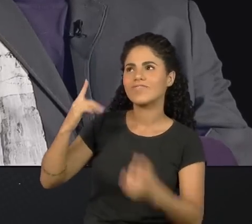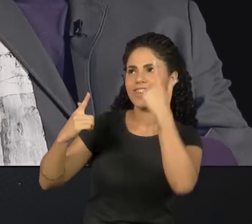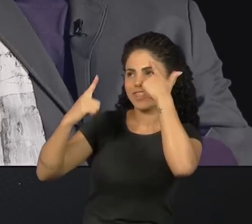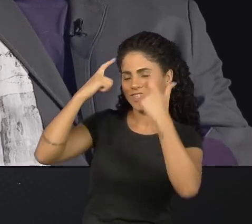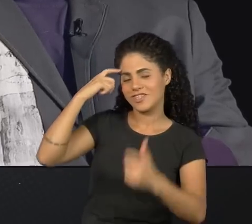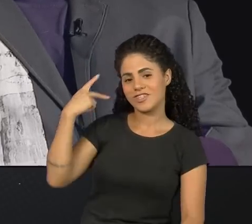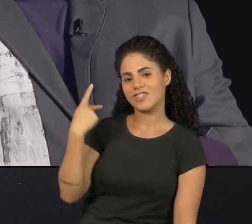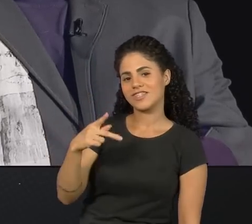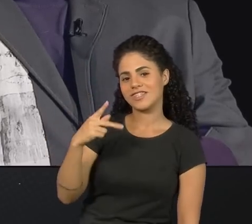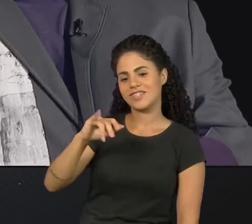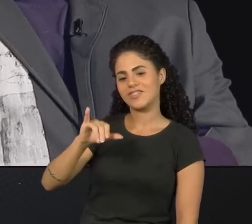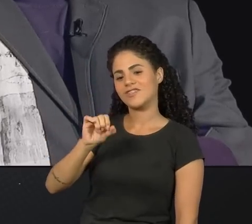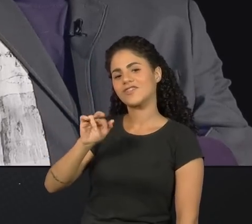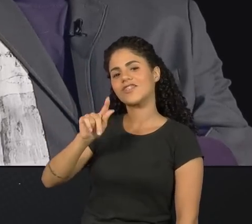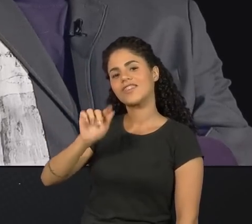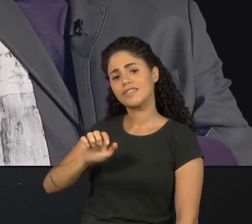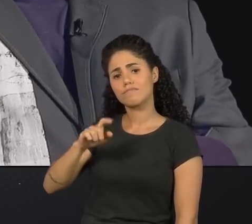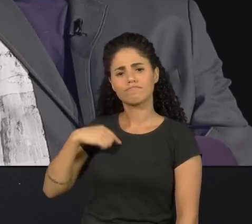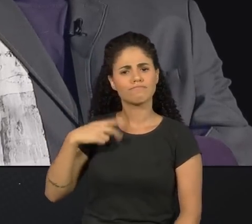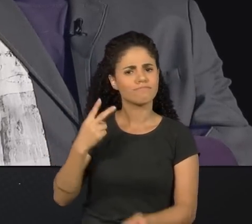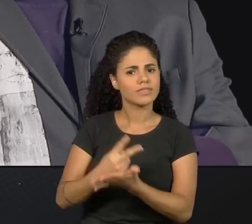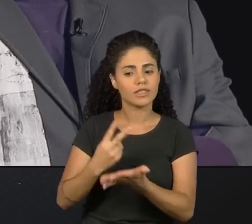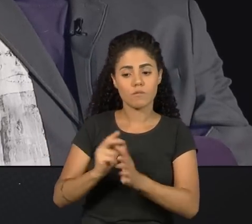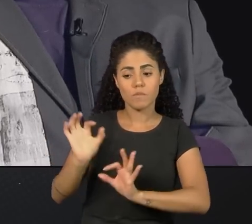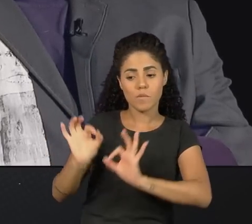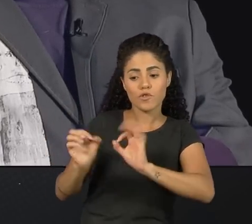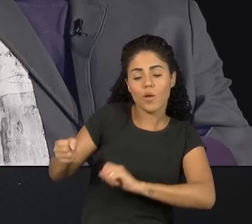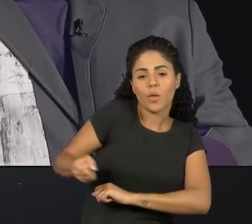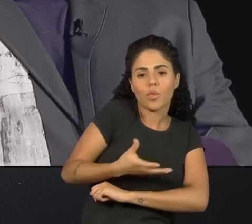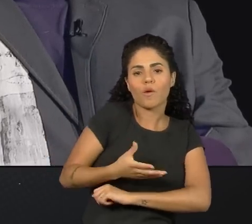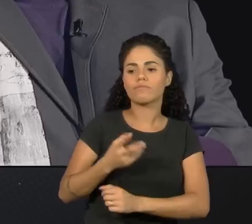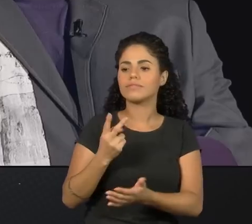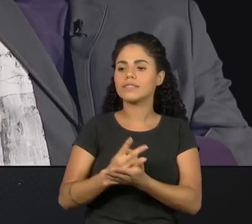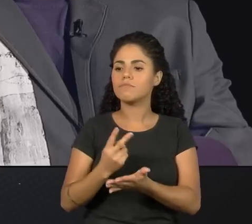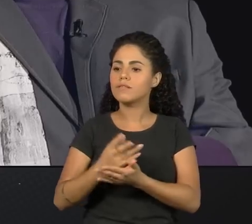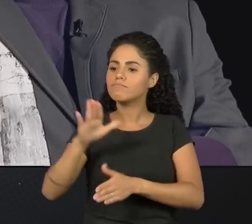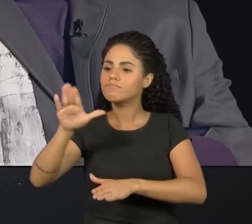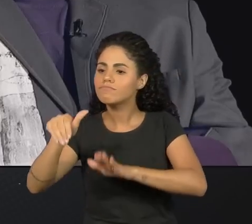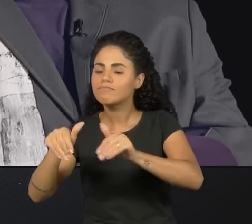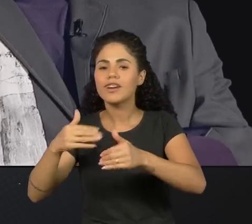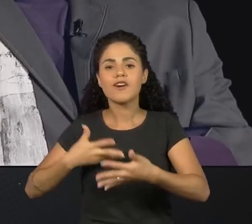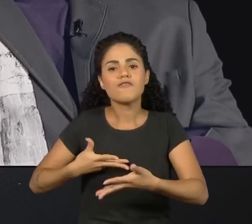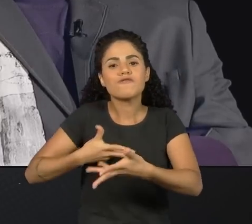Farjala. Sempre que ele vem com um novo projeto, ele vem com a mesma paixão e